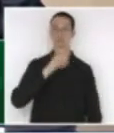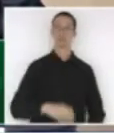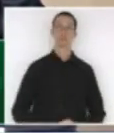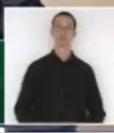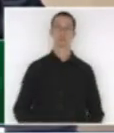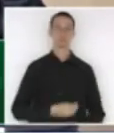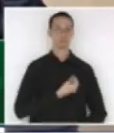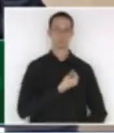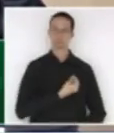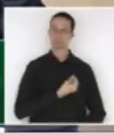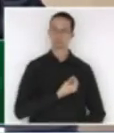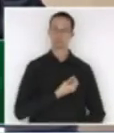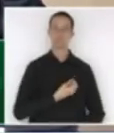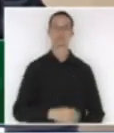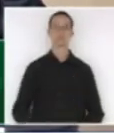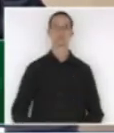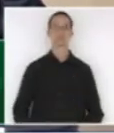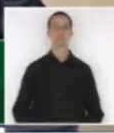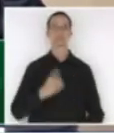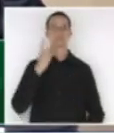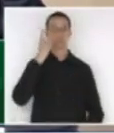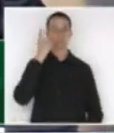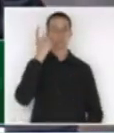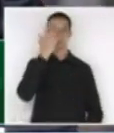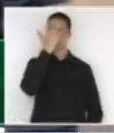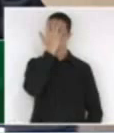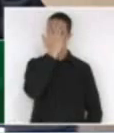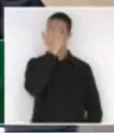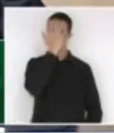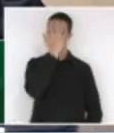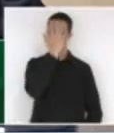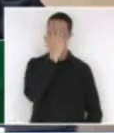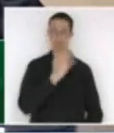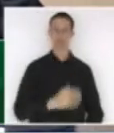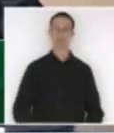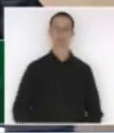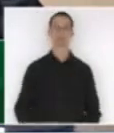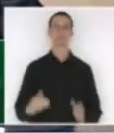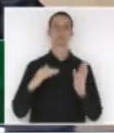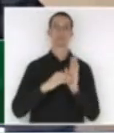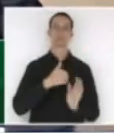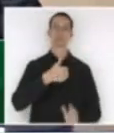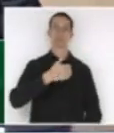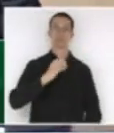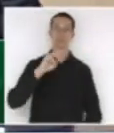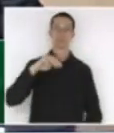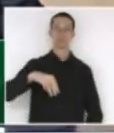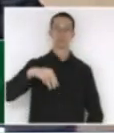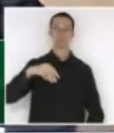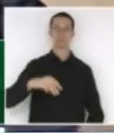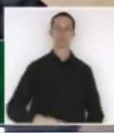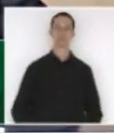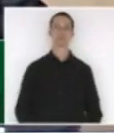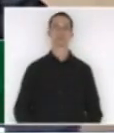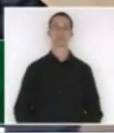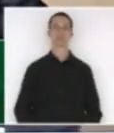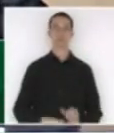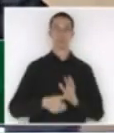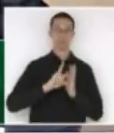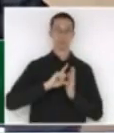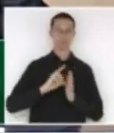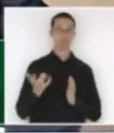Inscrito para falar o deputado Ismael dos Santos, por até 10 minutos. Antes, porém, quero fazer o